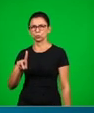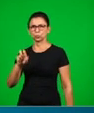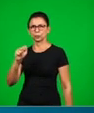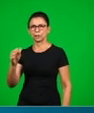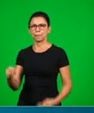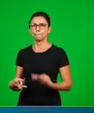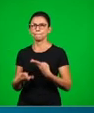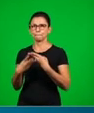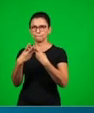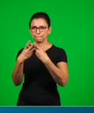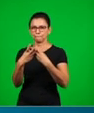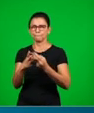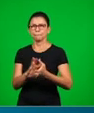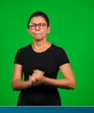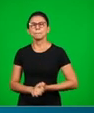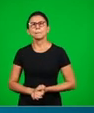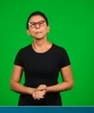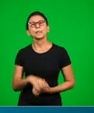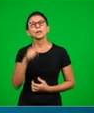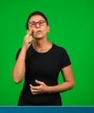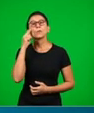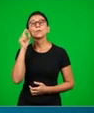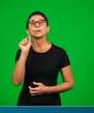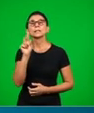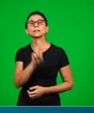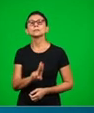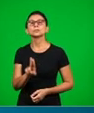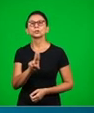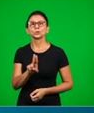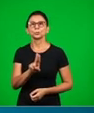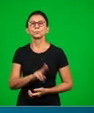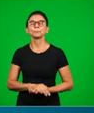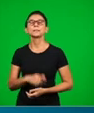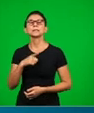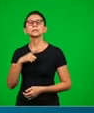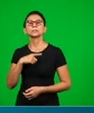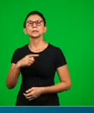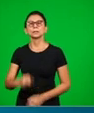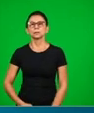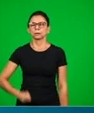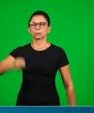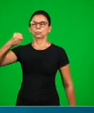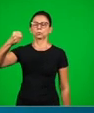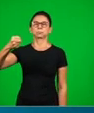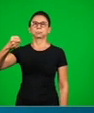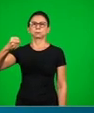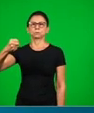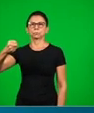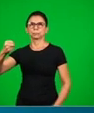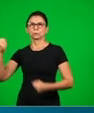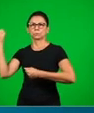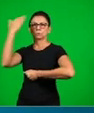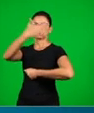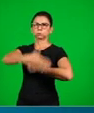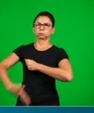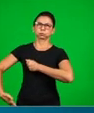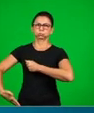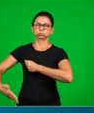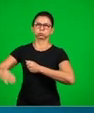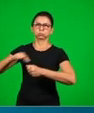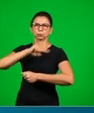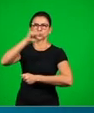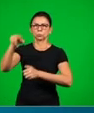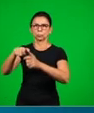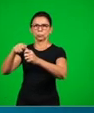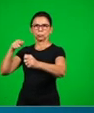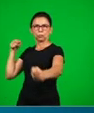armas aqui nós destacamos. Desde aquele dia, tinha o quê? Lanças, os escudos, os arcos